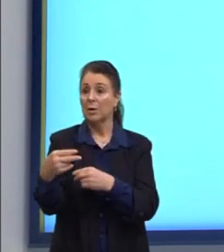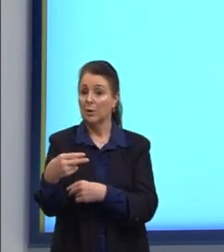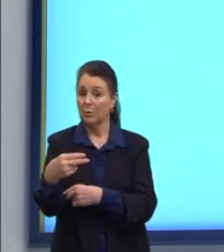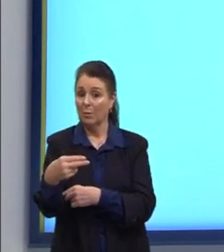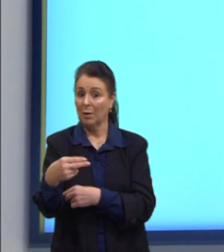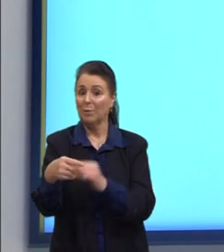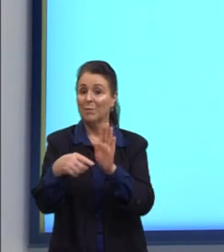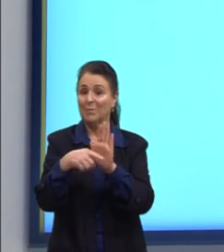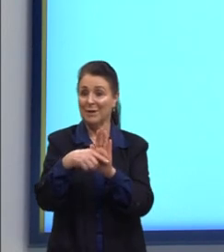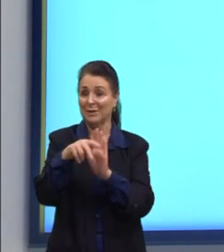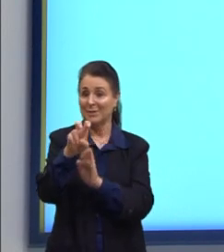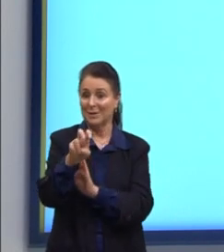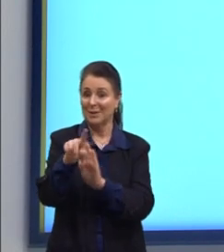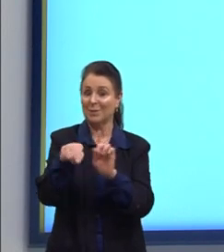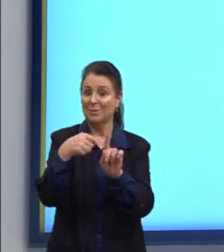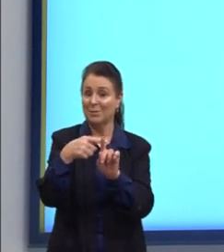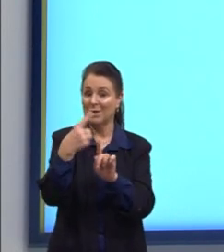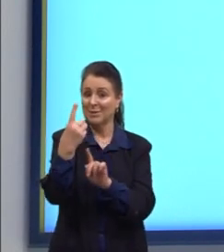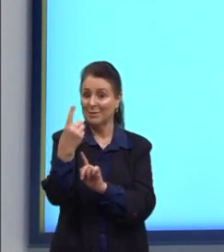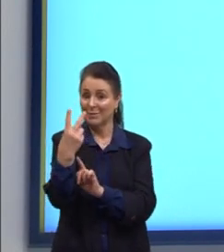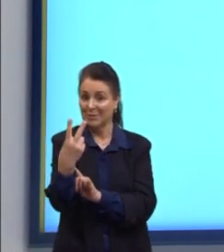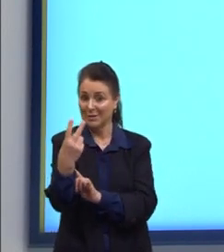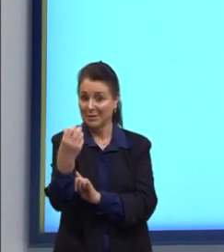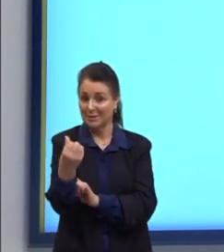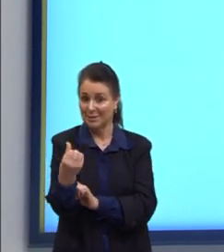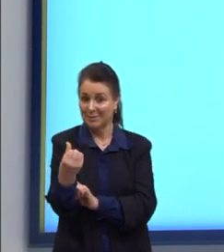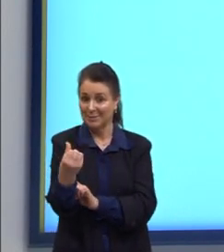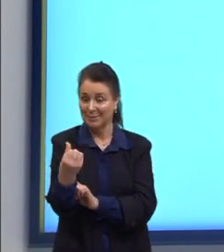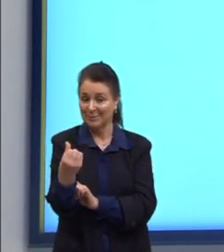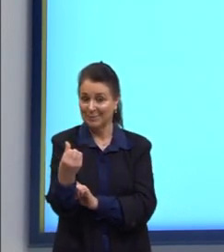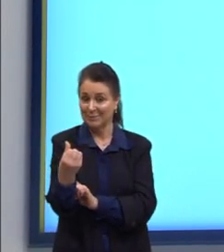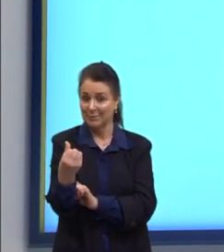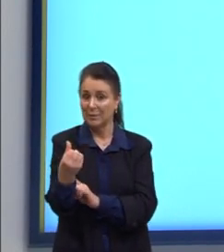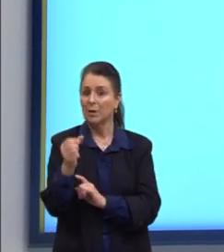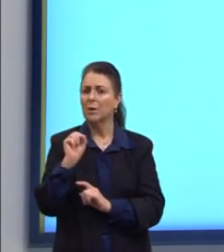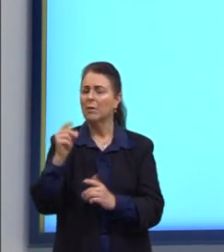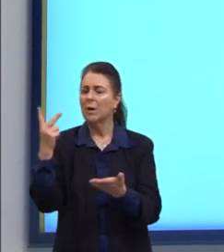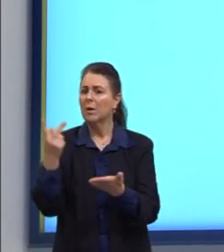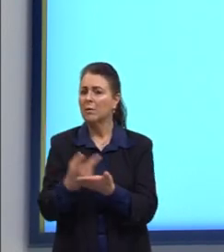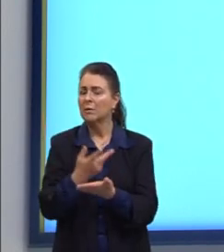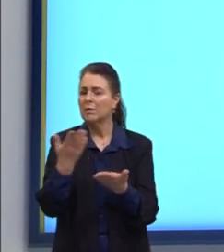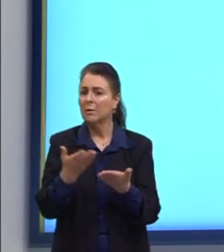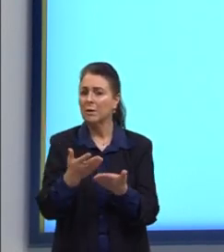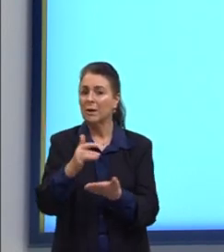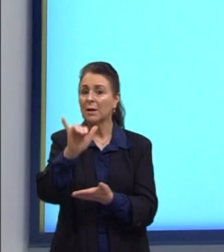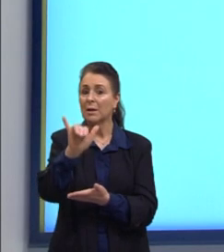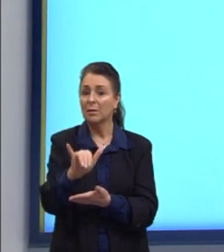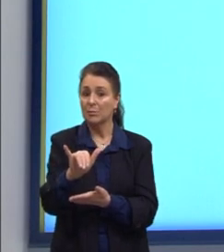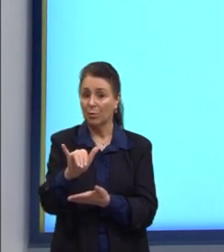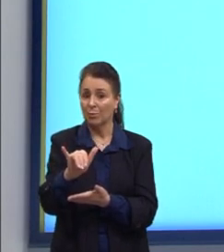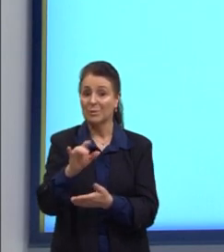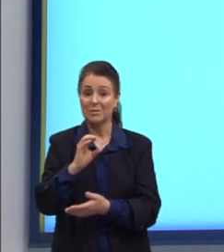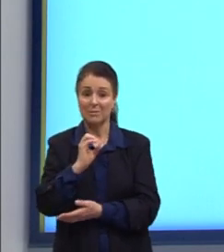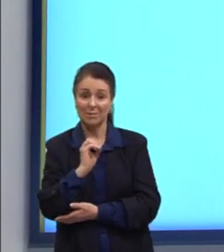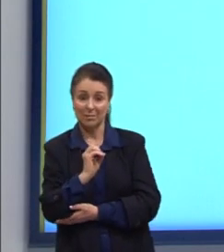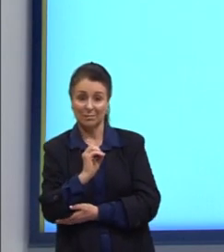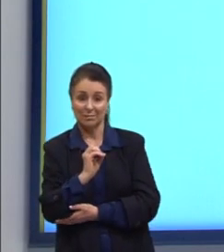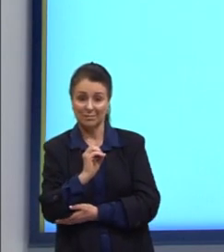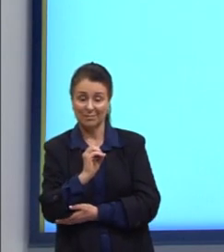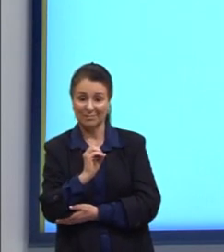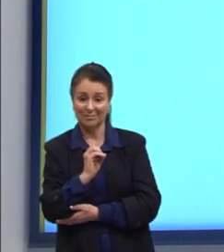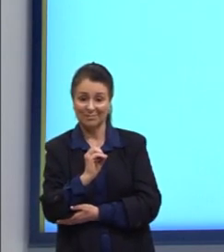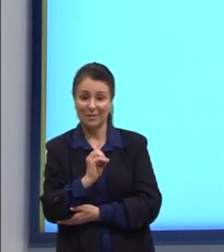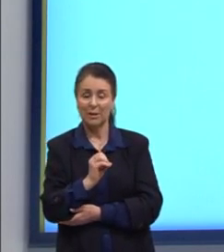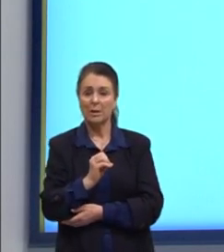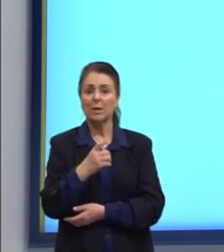é igual a menos 5 mais 26 aqui vai acontecer então do Y chegar em 0 eu vou ficar somente com